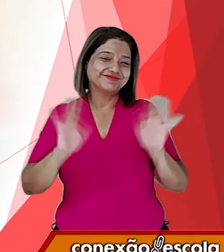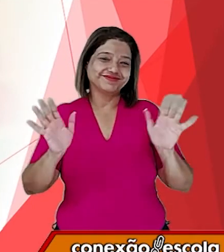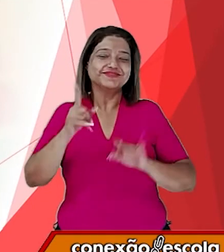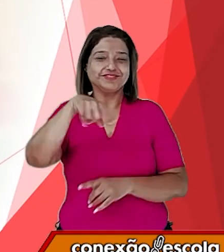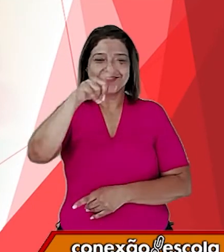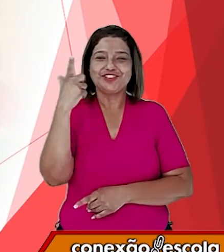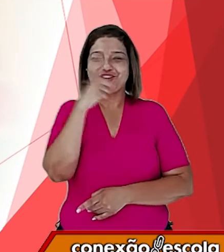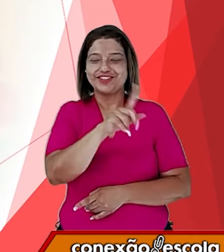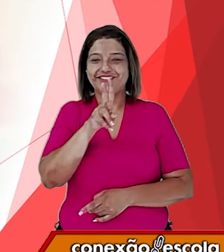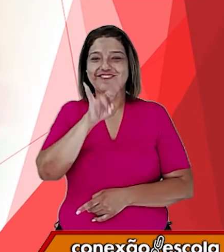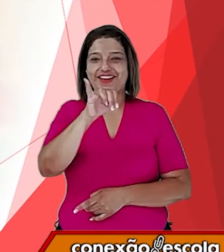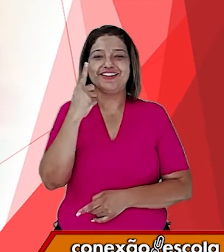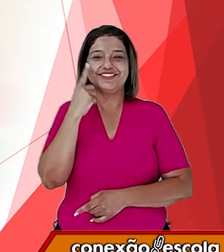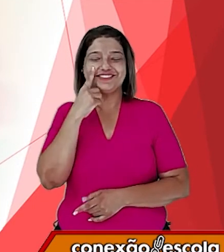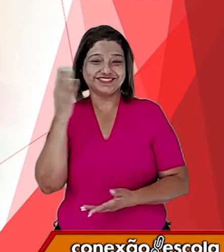vai conseguir.